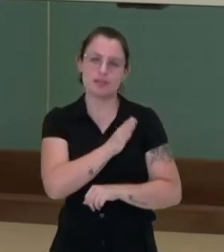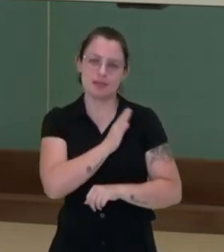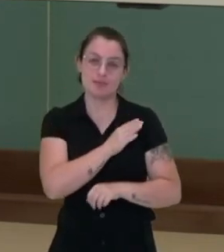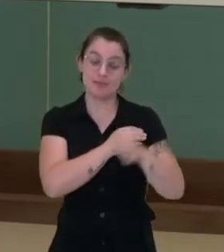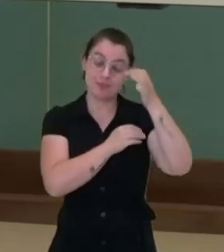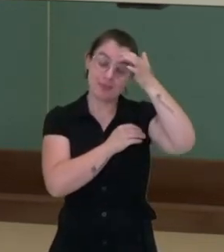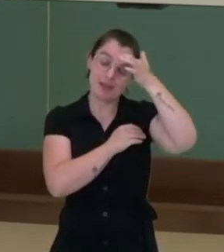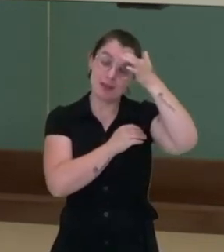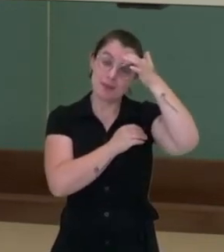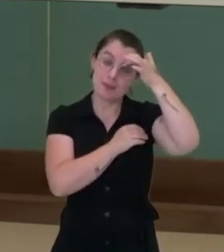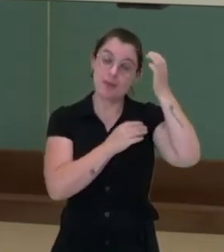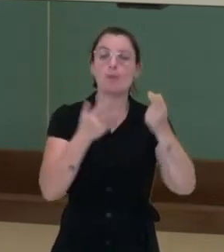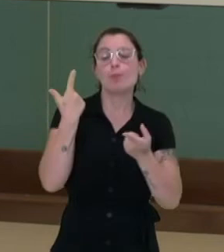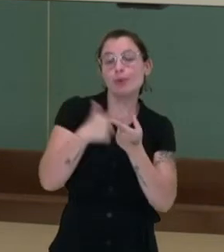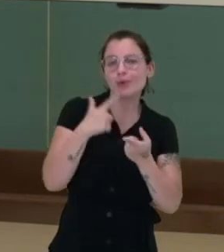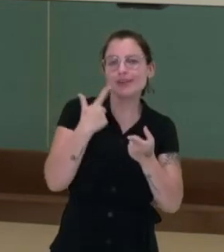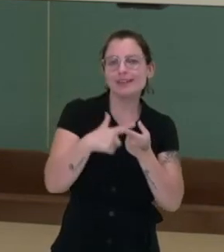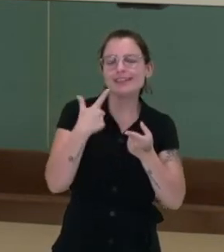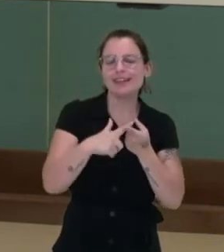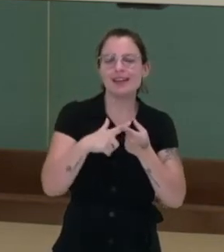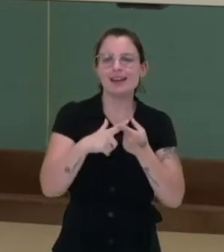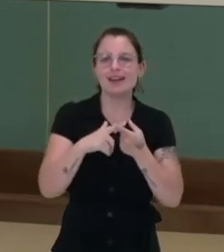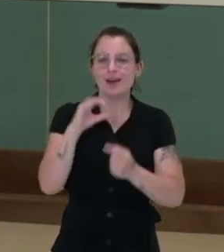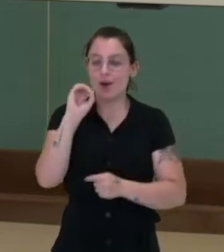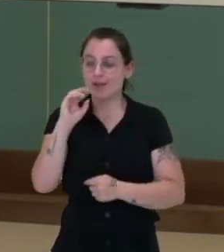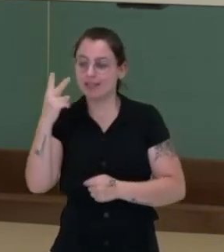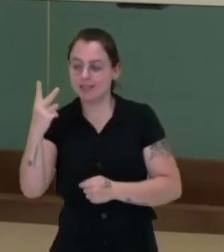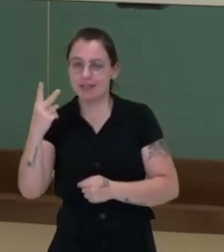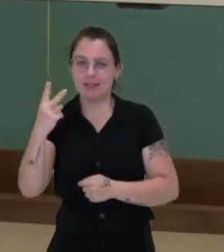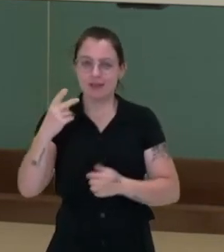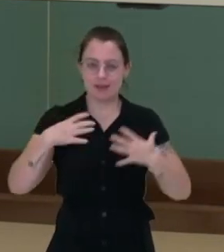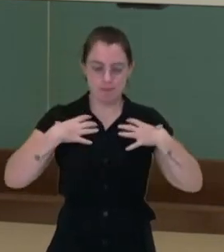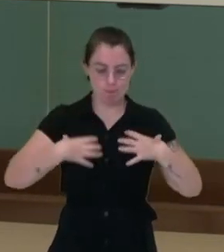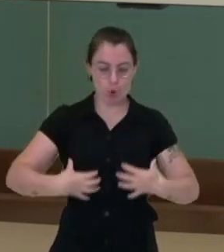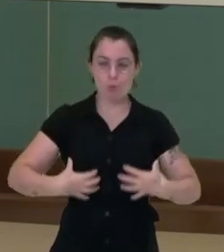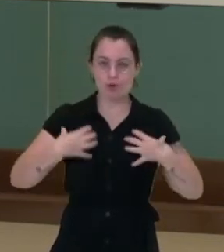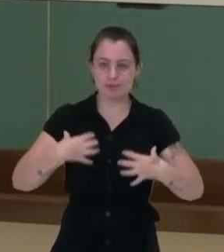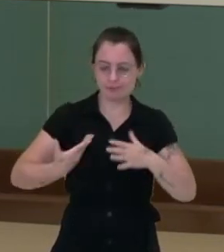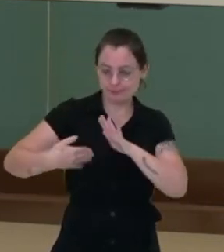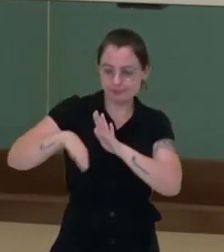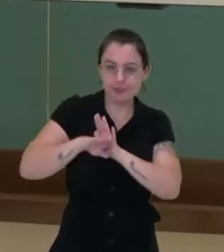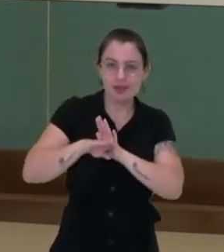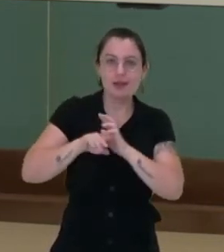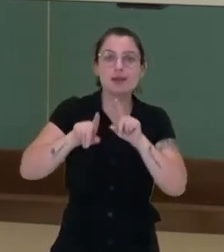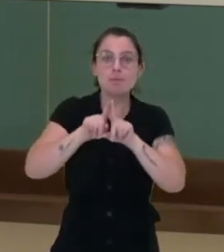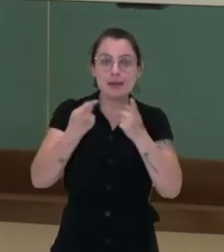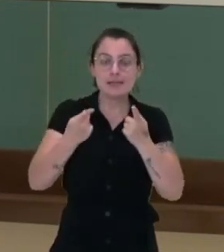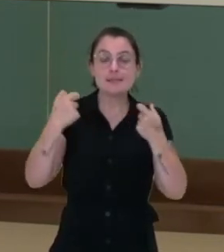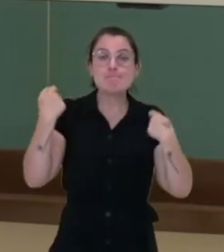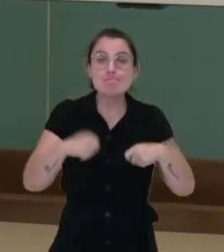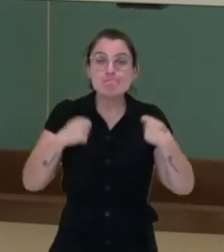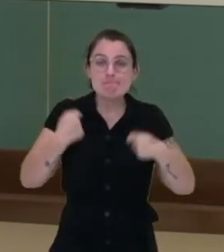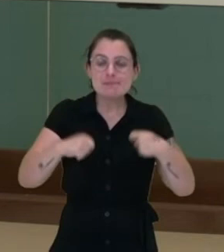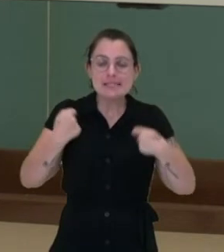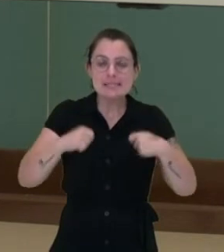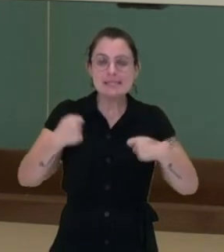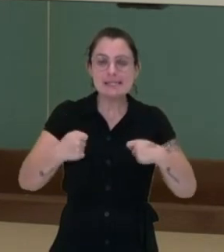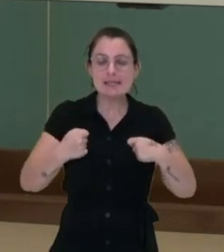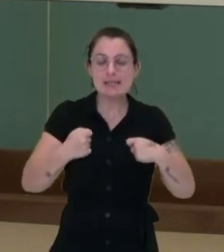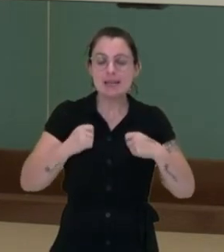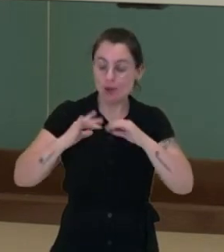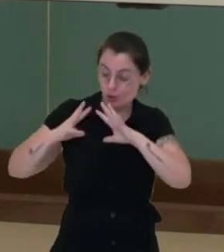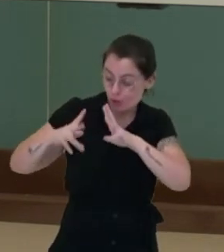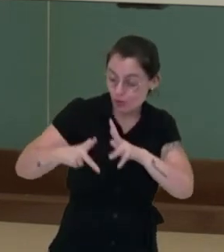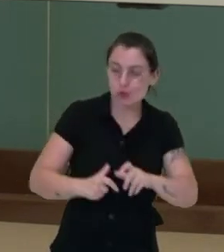Esse oxigênio ele vai chegar lá nos pulmões. Só que ele tem que ser levado para o corpo todo, para todas as células do corpo.